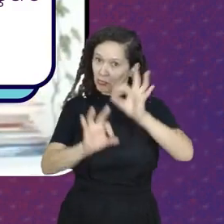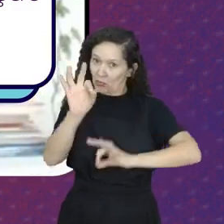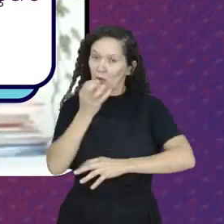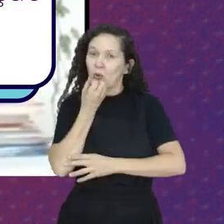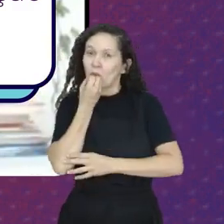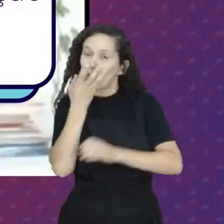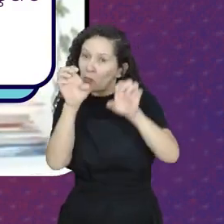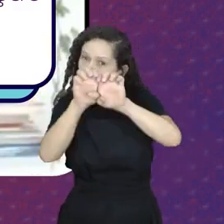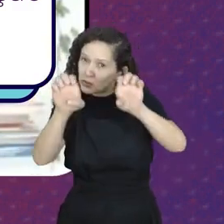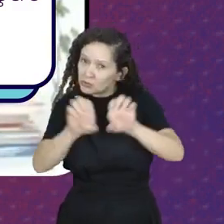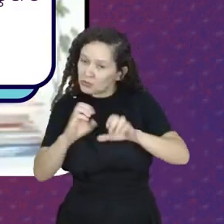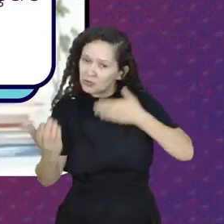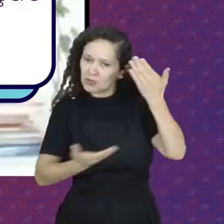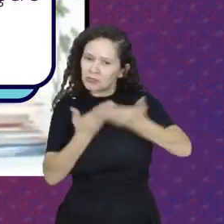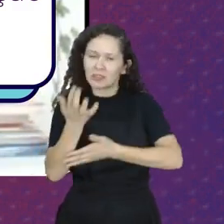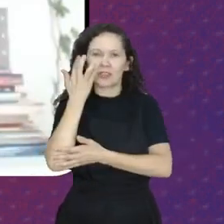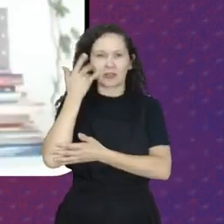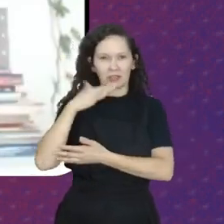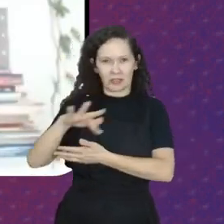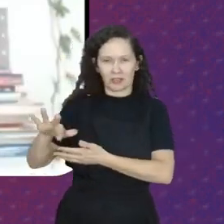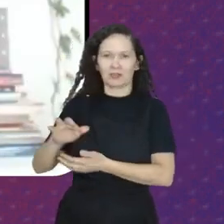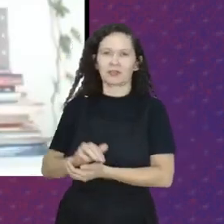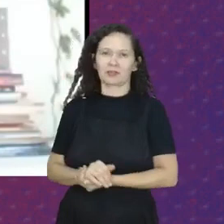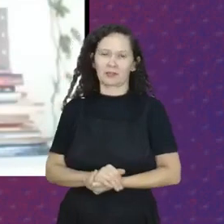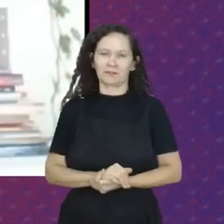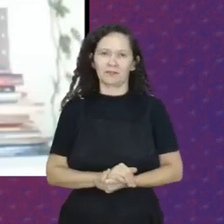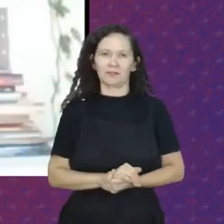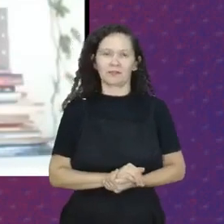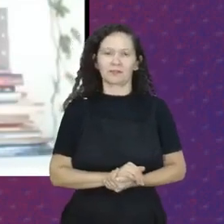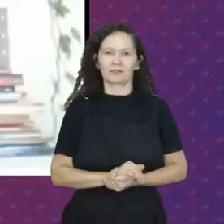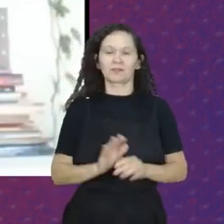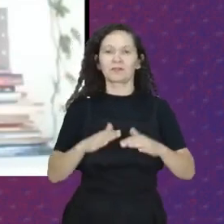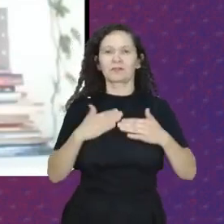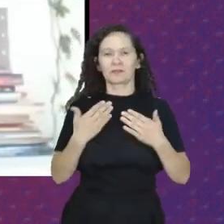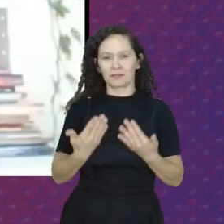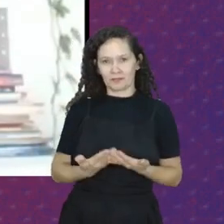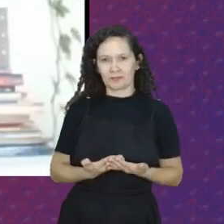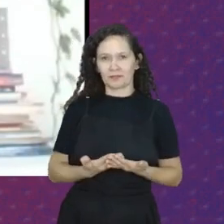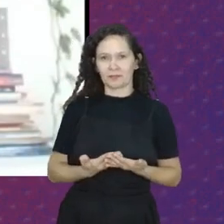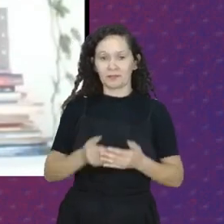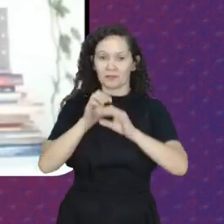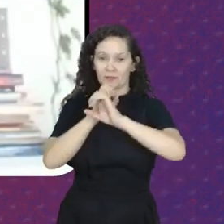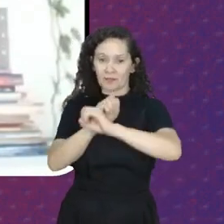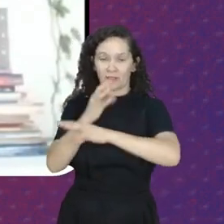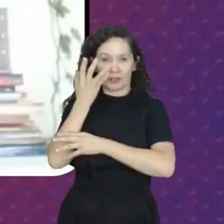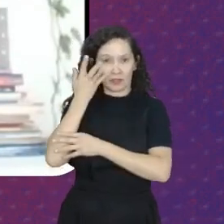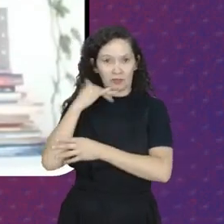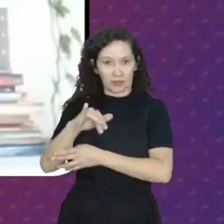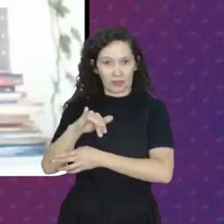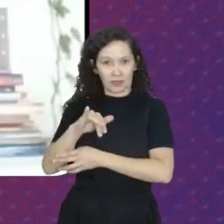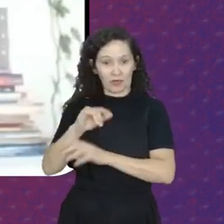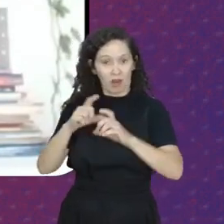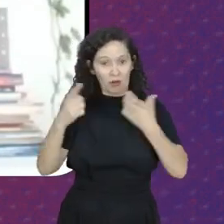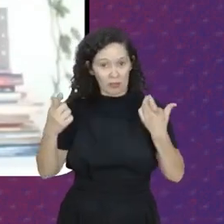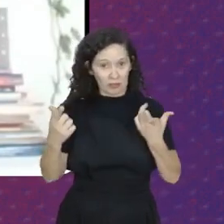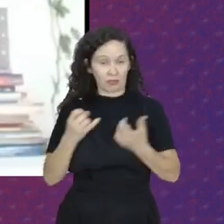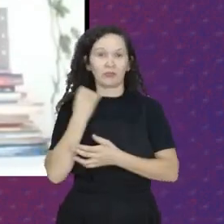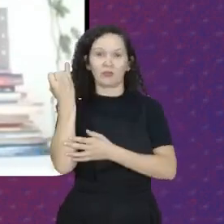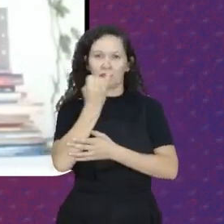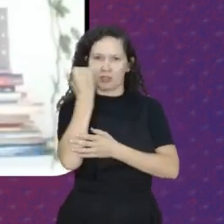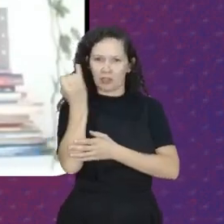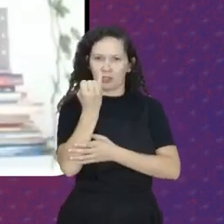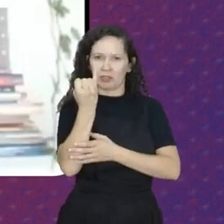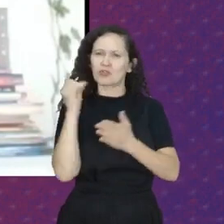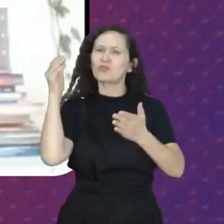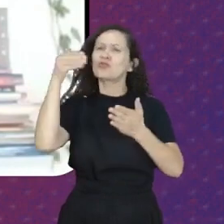boas condições de atendimento das crianças. Então, a educação infantil ela cresceu significativamente